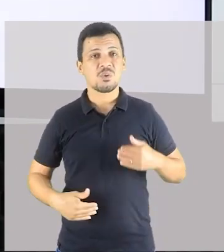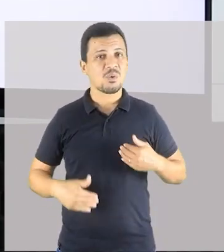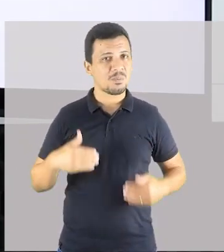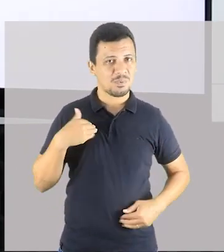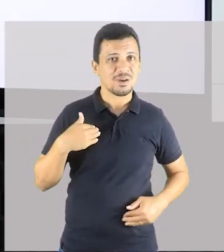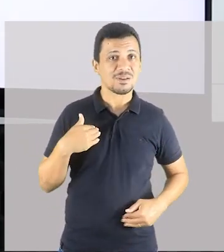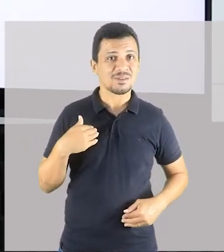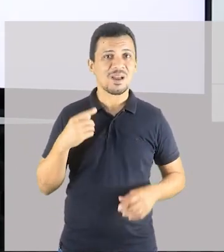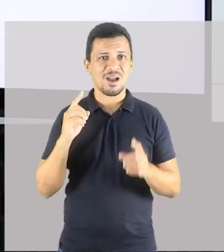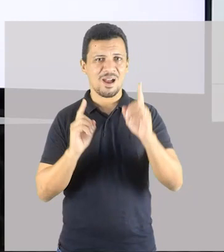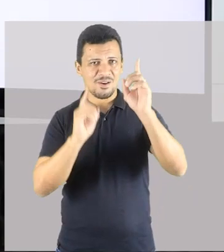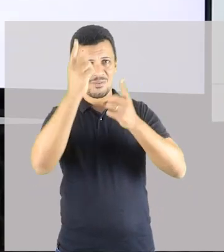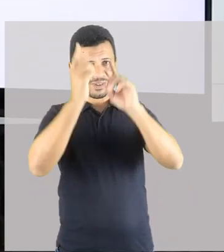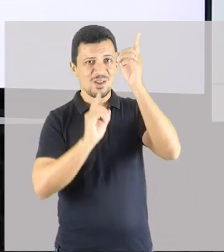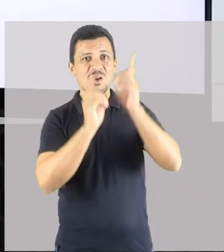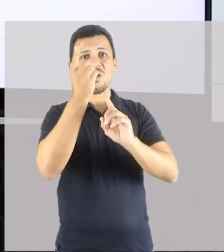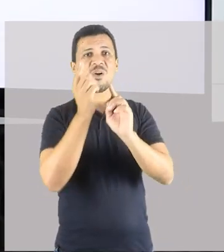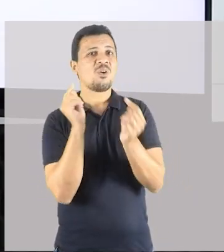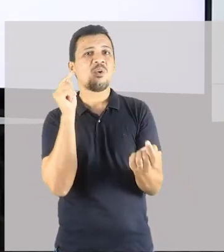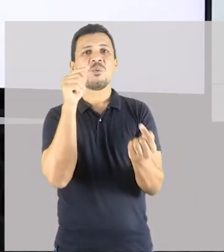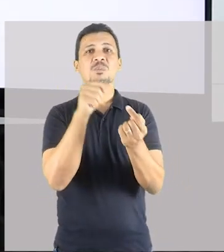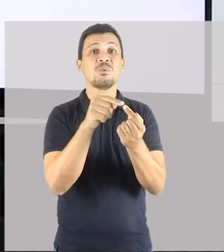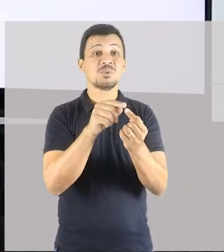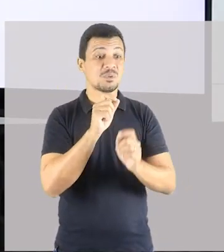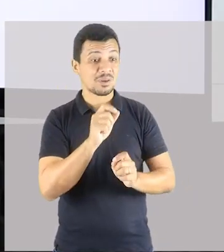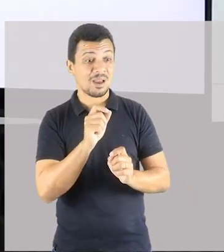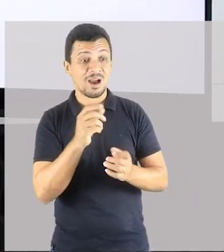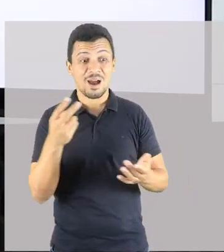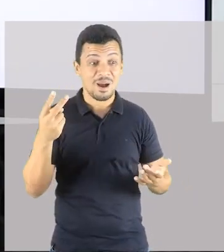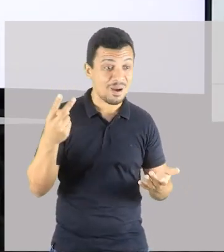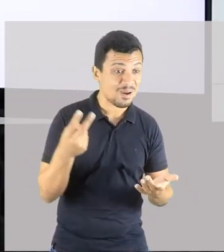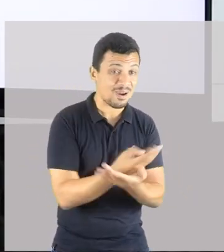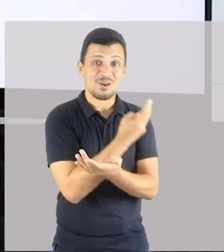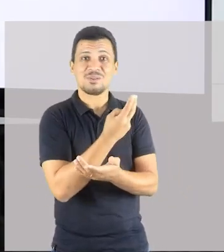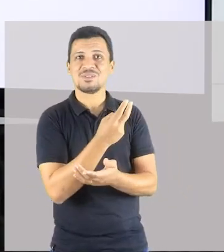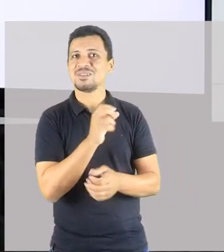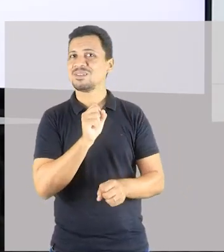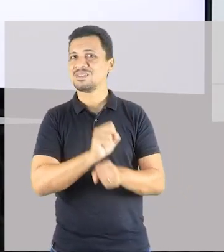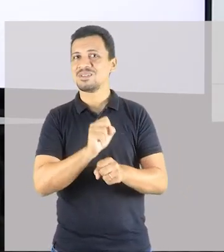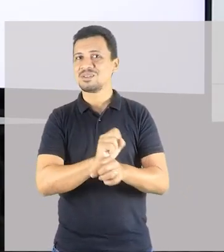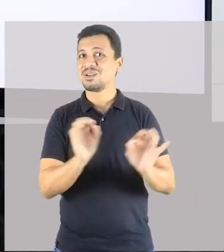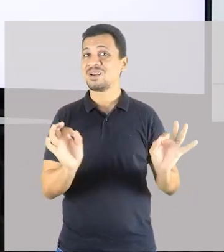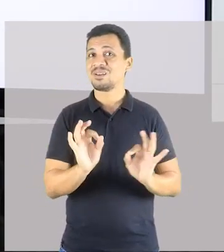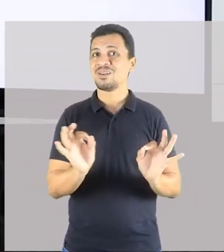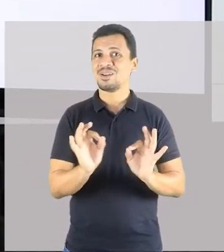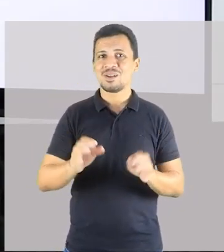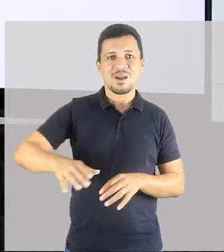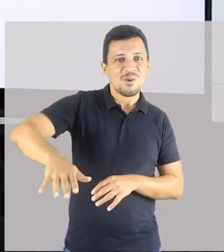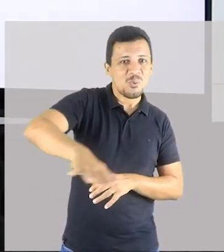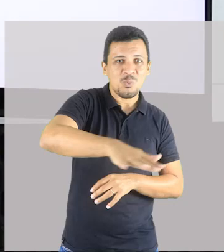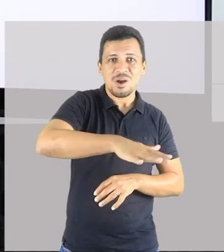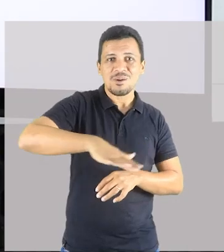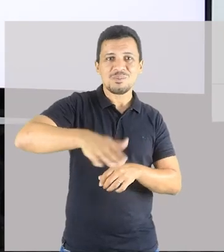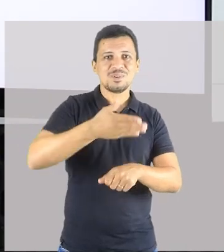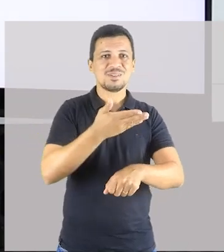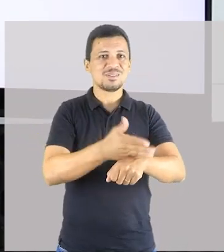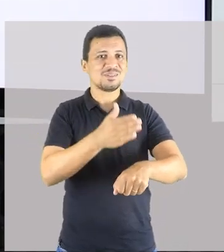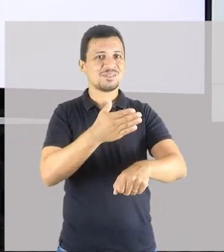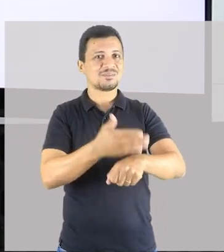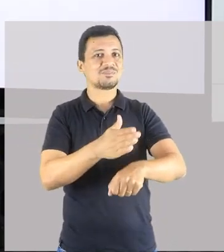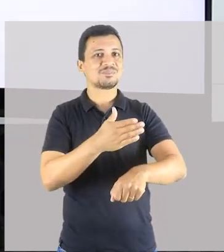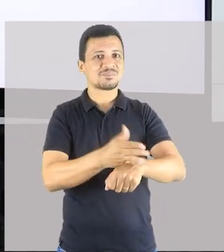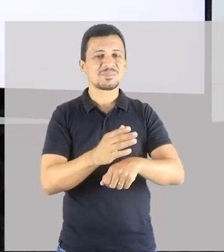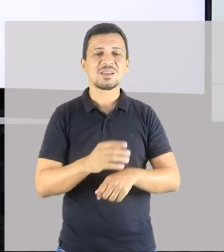aventura, elas buscam essa imprevisibilidade, tá, do ambiente que vai ser praticado,